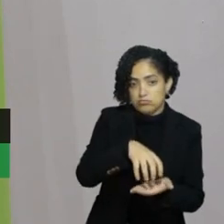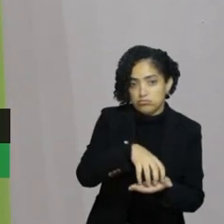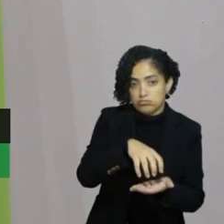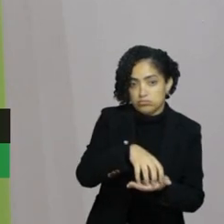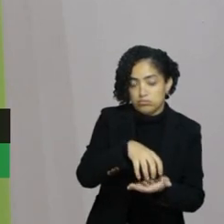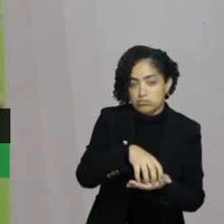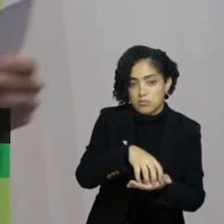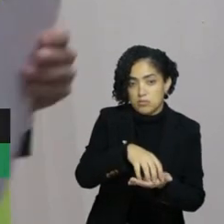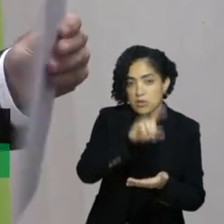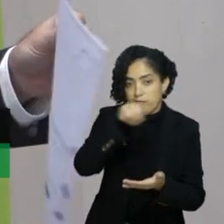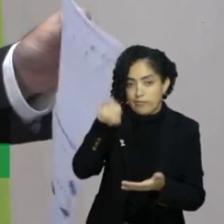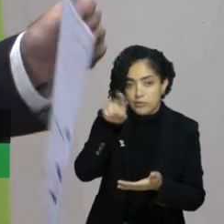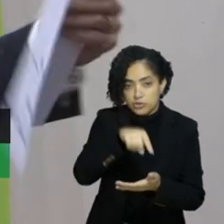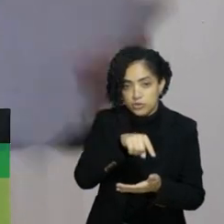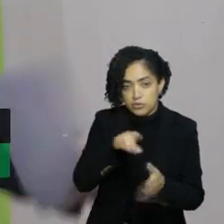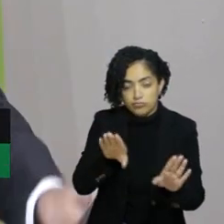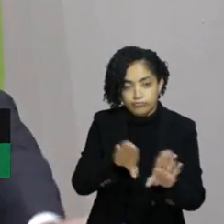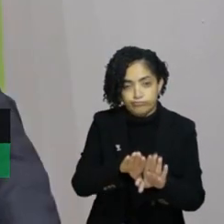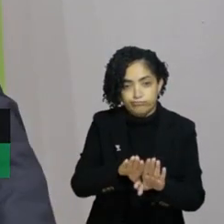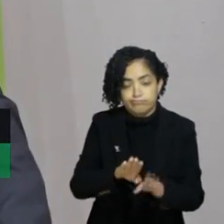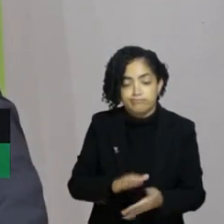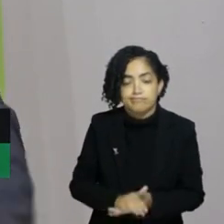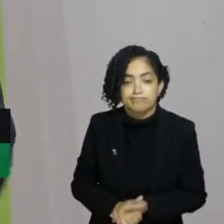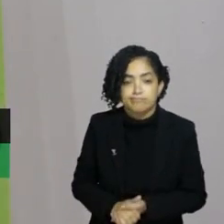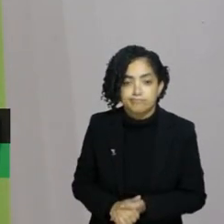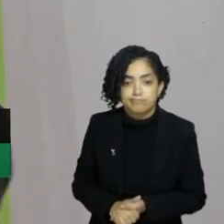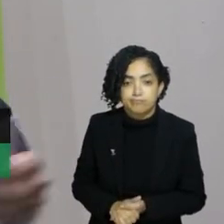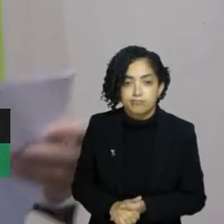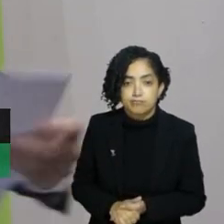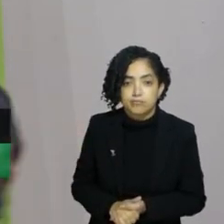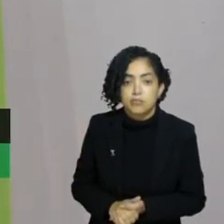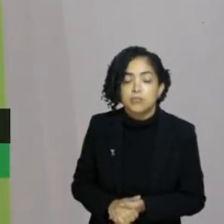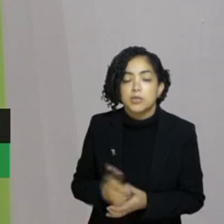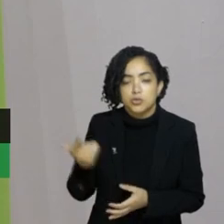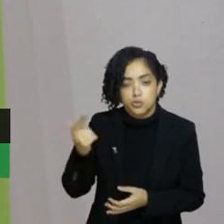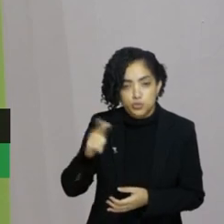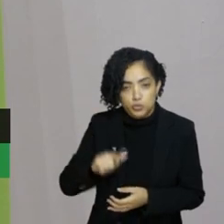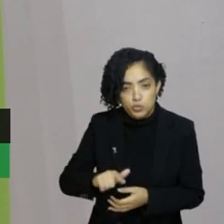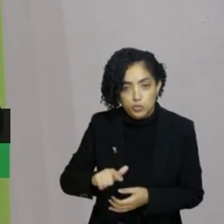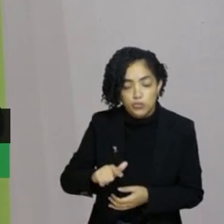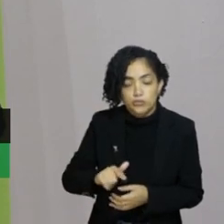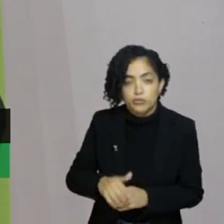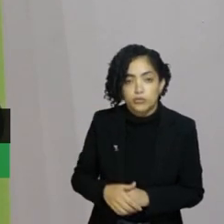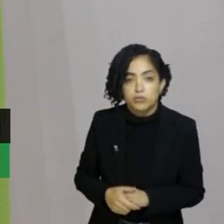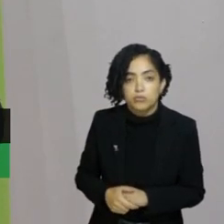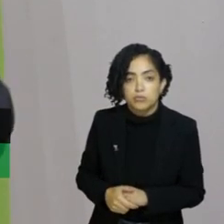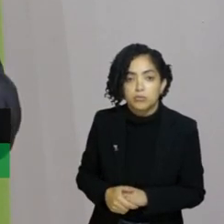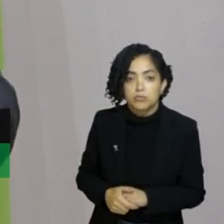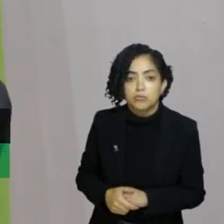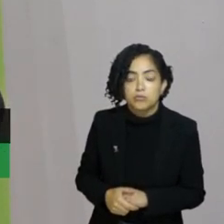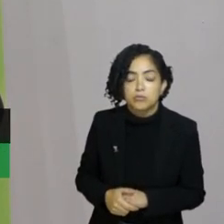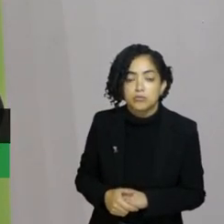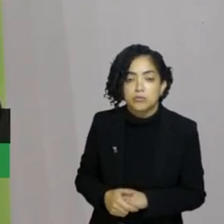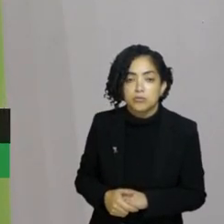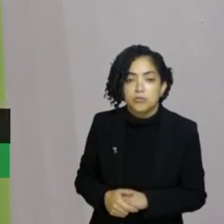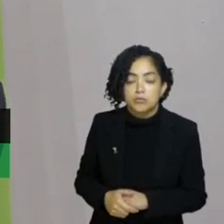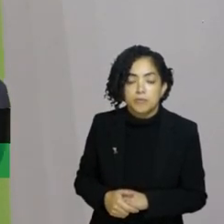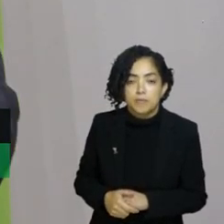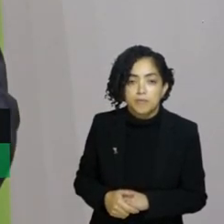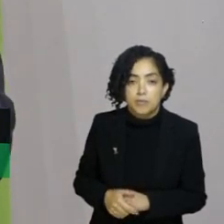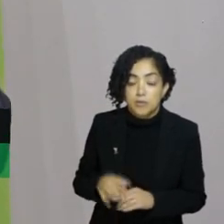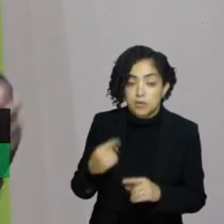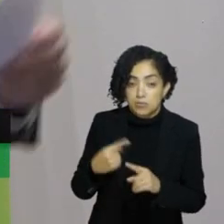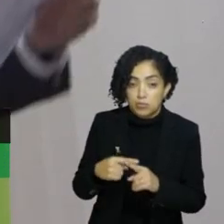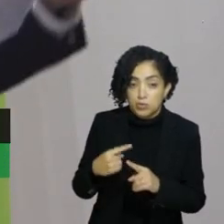E aí, vem mais. Bem mais por quê?